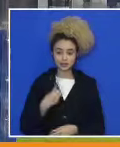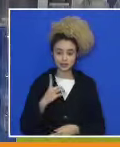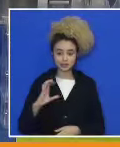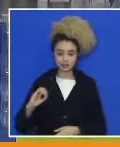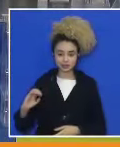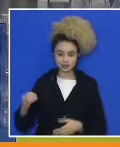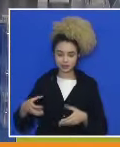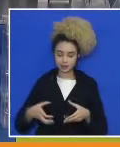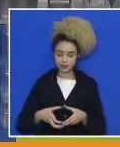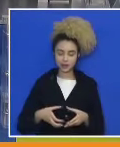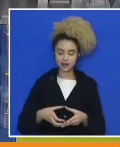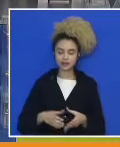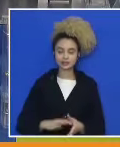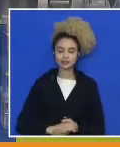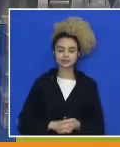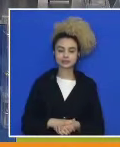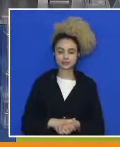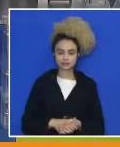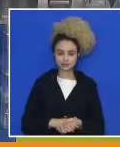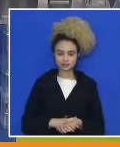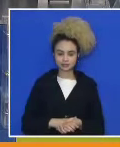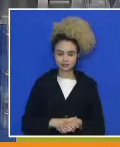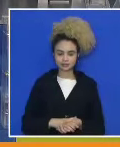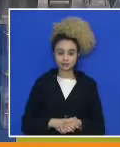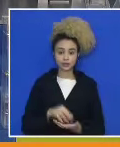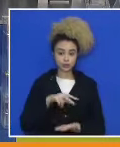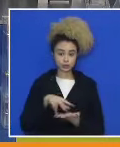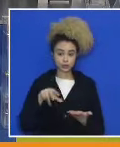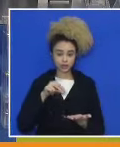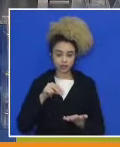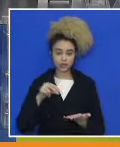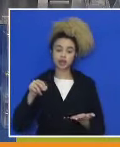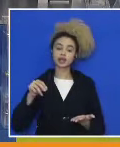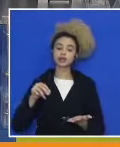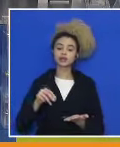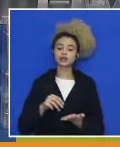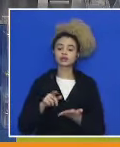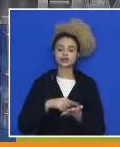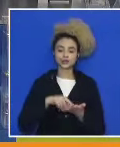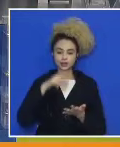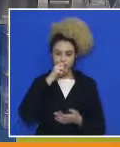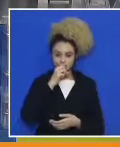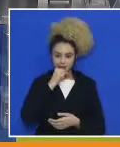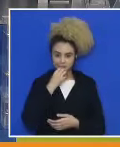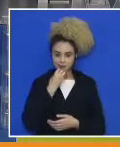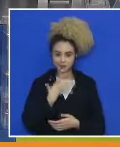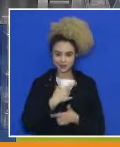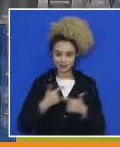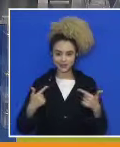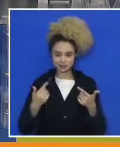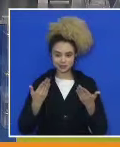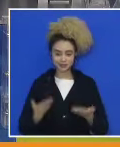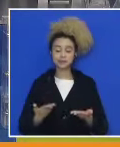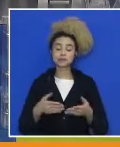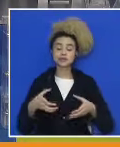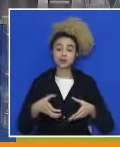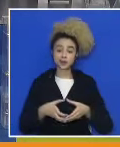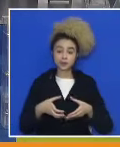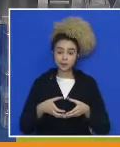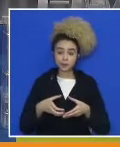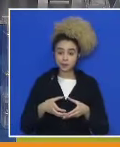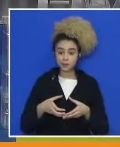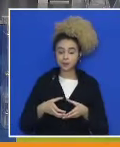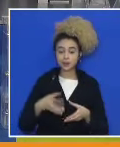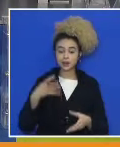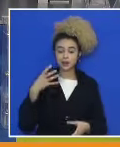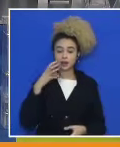bolas numeradas de 01 a 00. Sorteio da Lotomania. Boa sorte para você. Bola branca, número